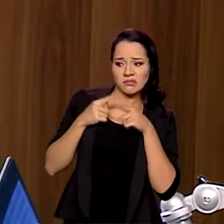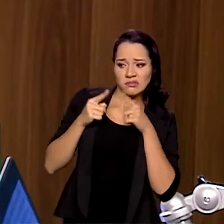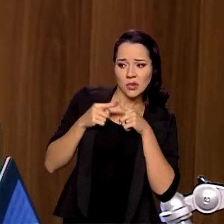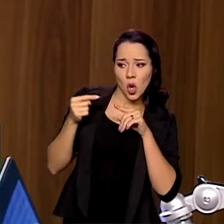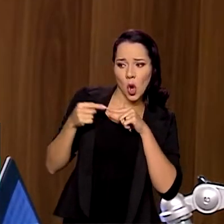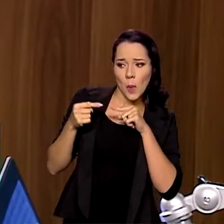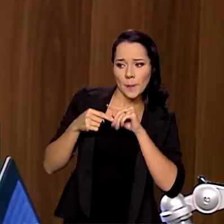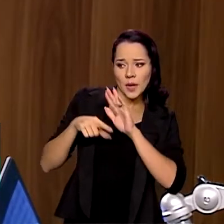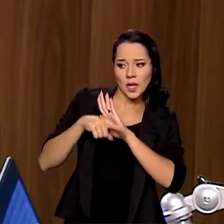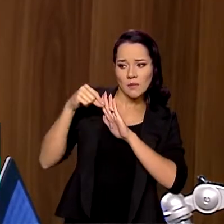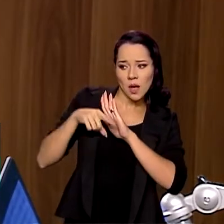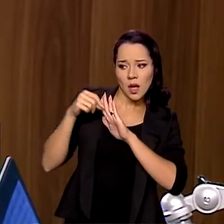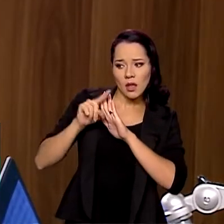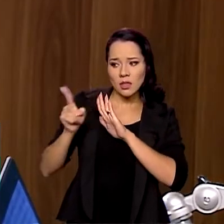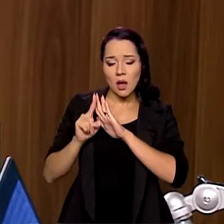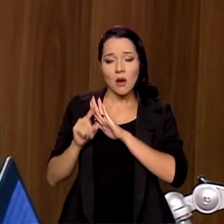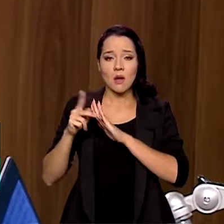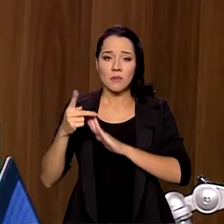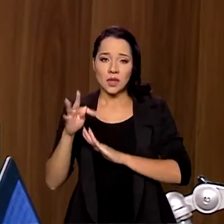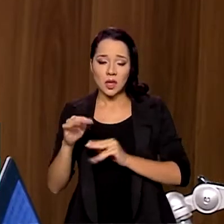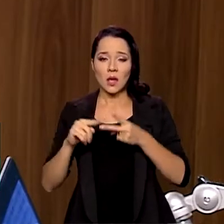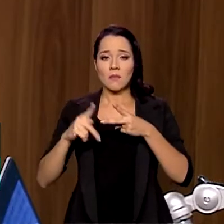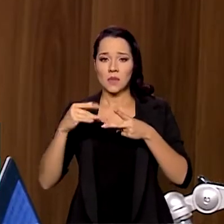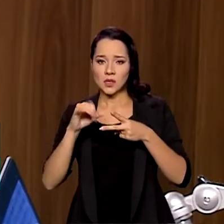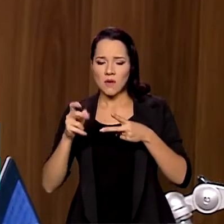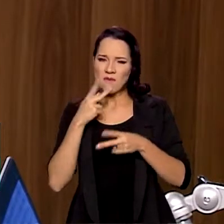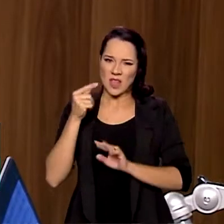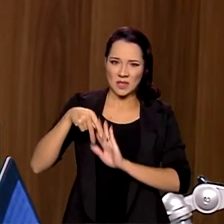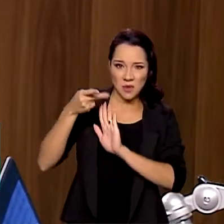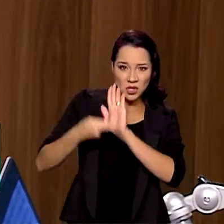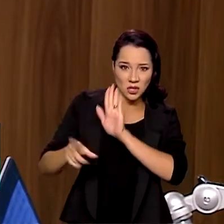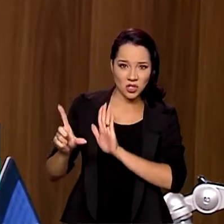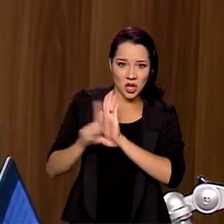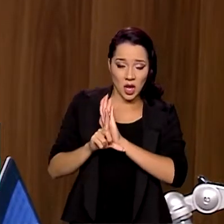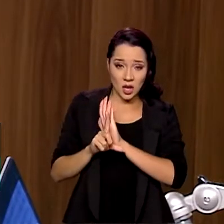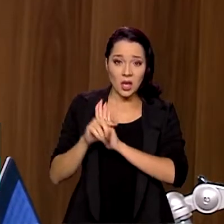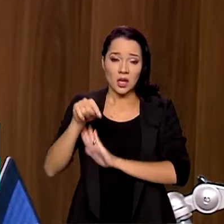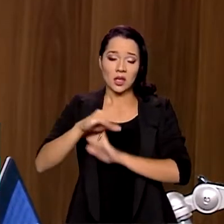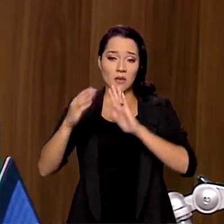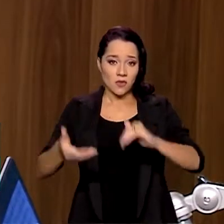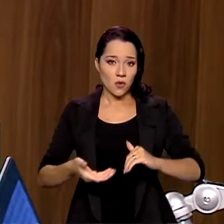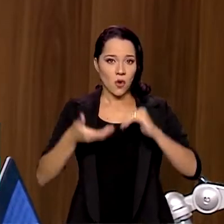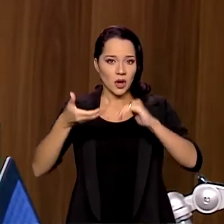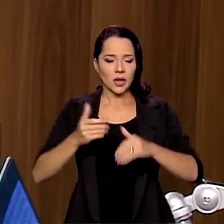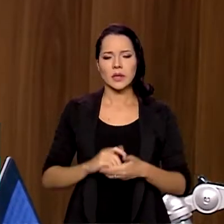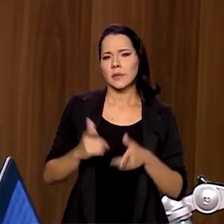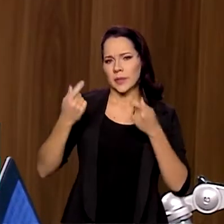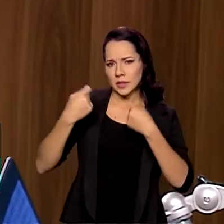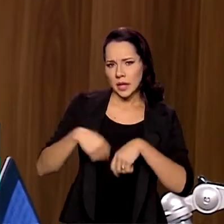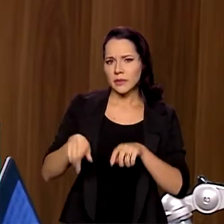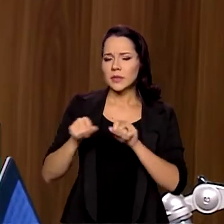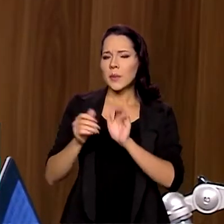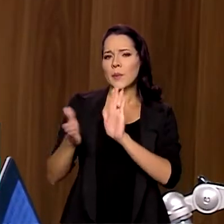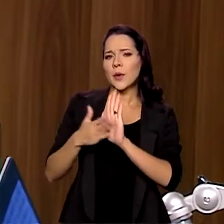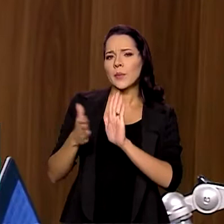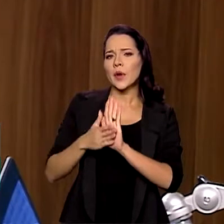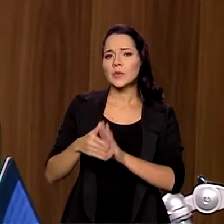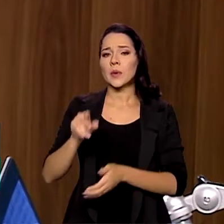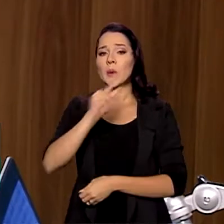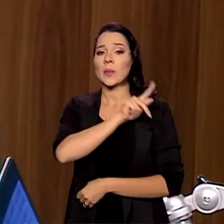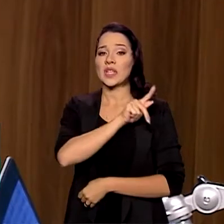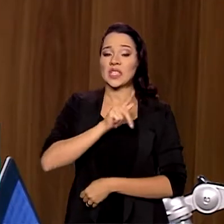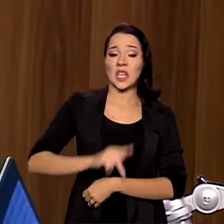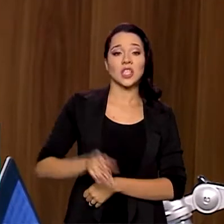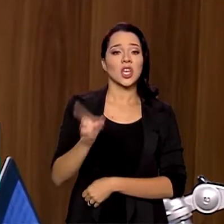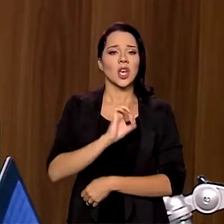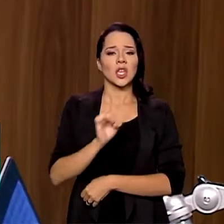pelo PT e pelo PSOL. Os partidos alegaram que o projeto de lei que tramitou no Congresso deveria ter sido proposto pelo presidente